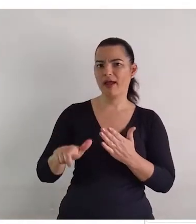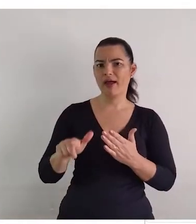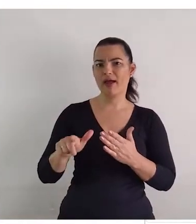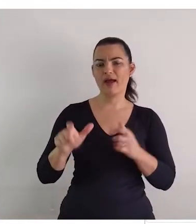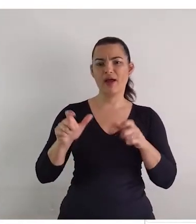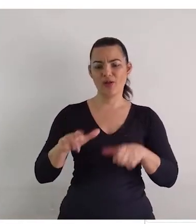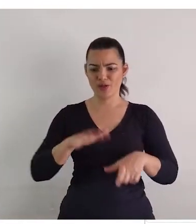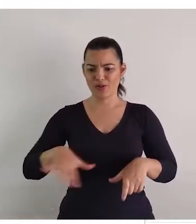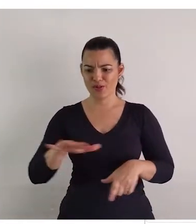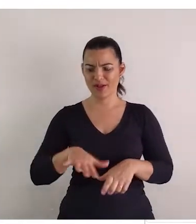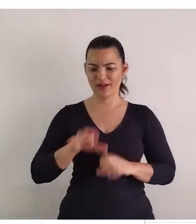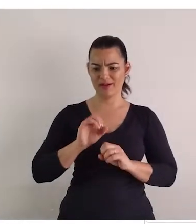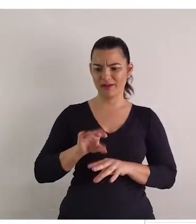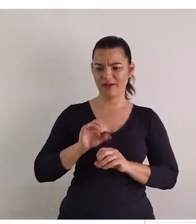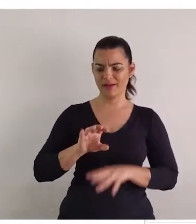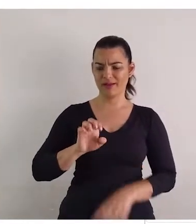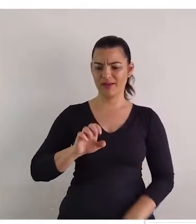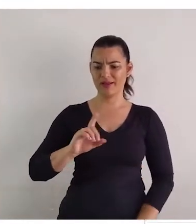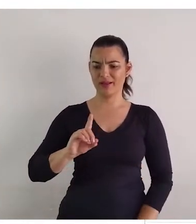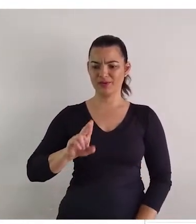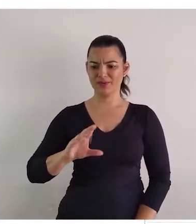um espaço educativo?